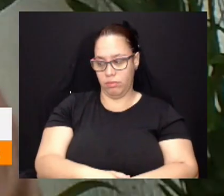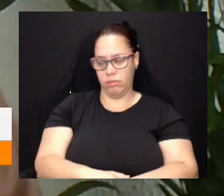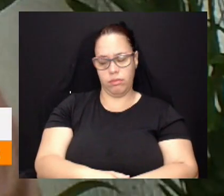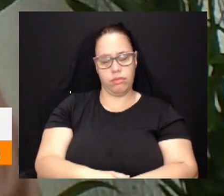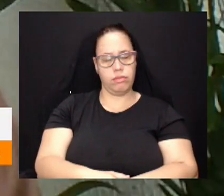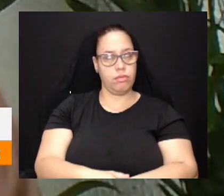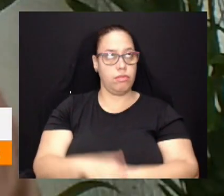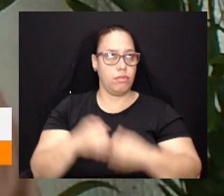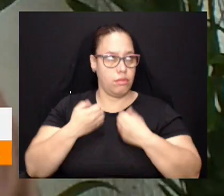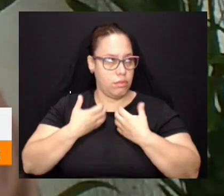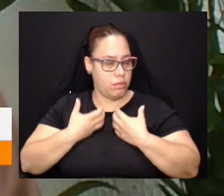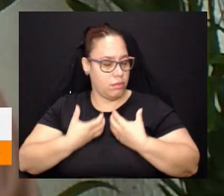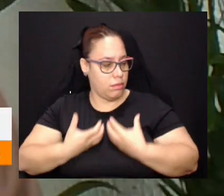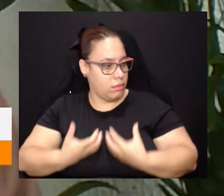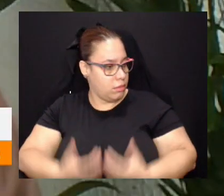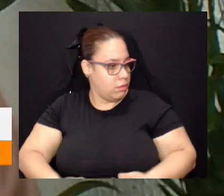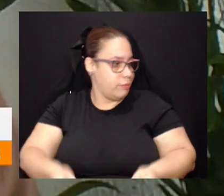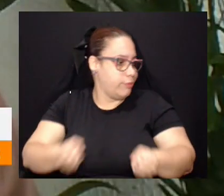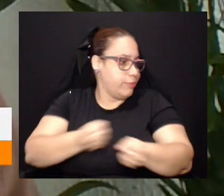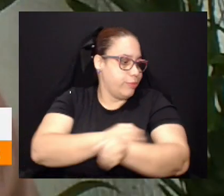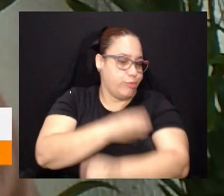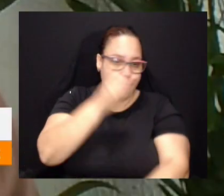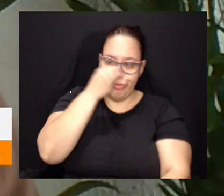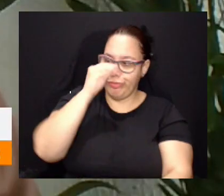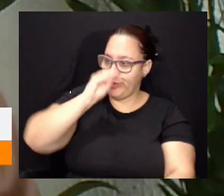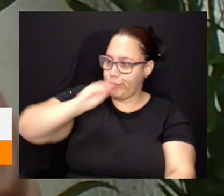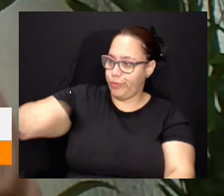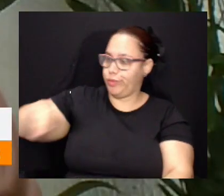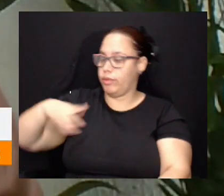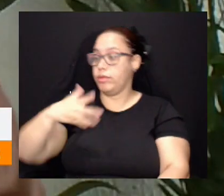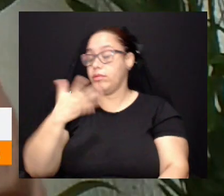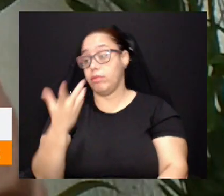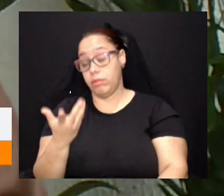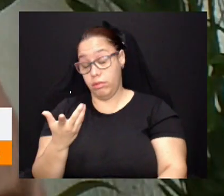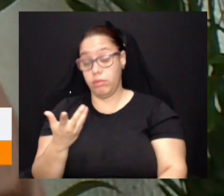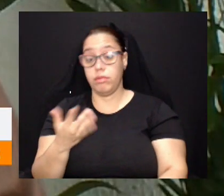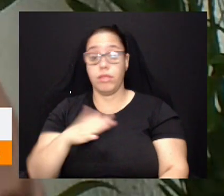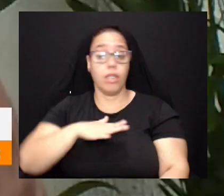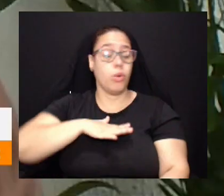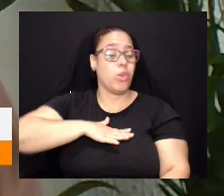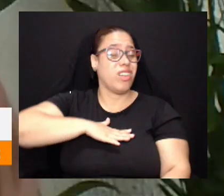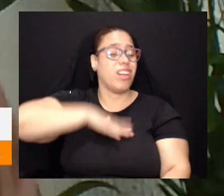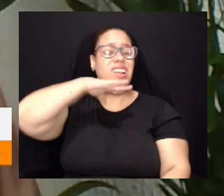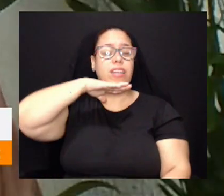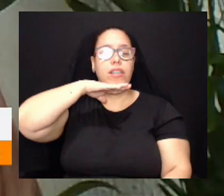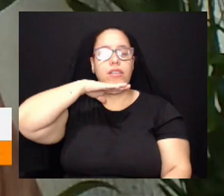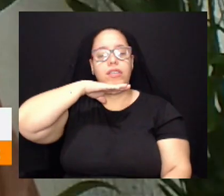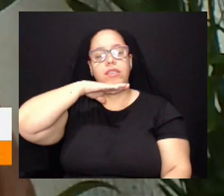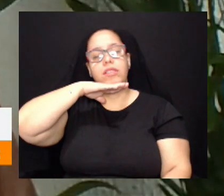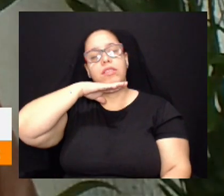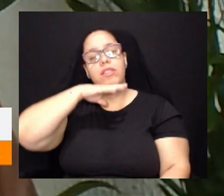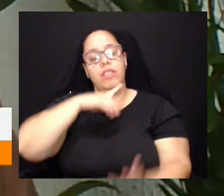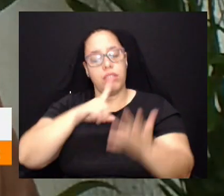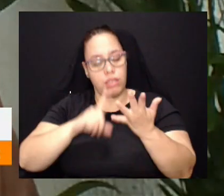emocional, como é o caso do esgotamento, e um critério para